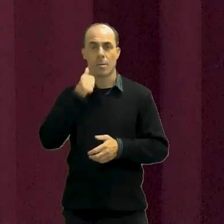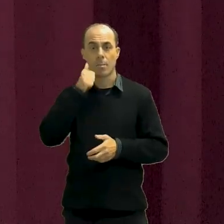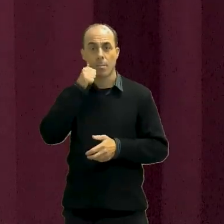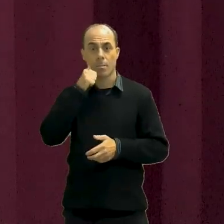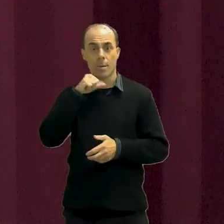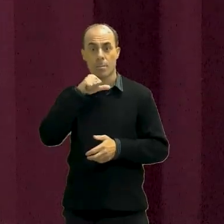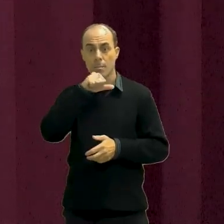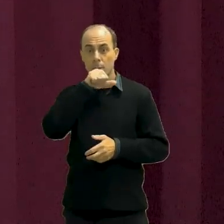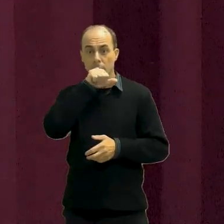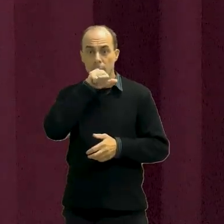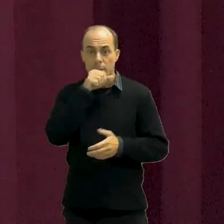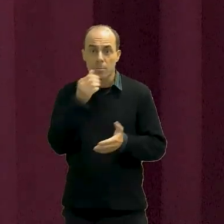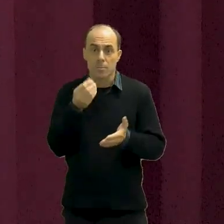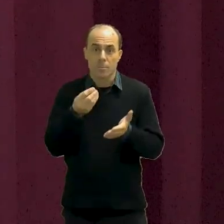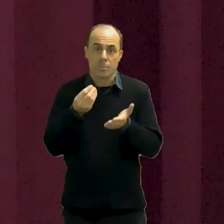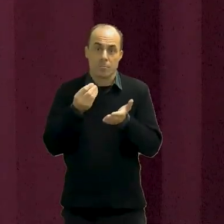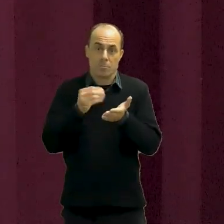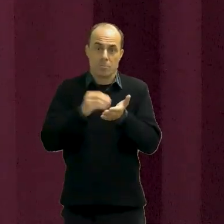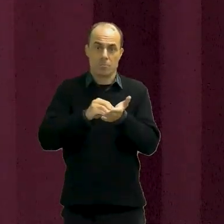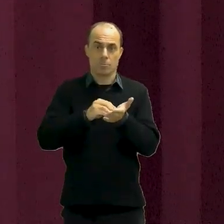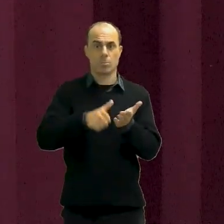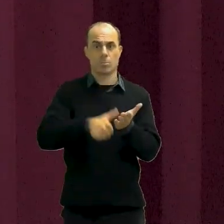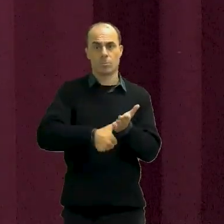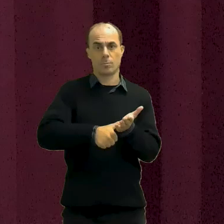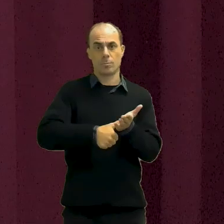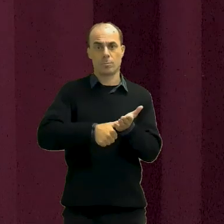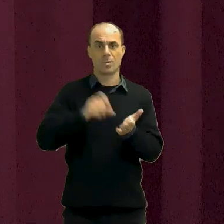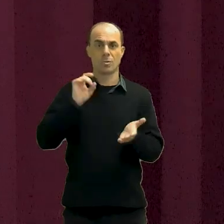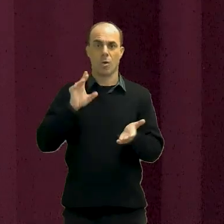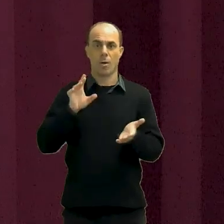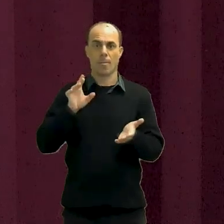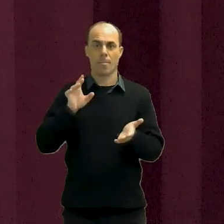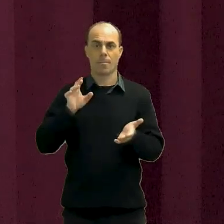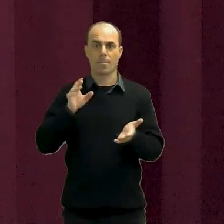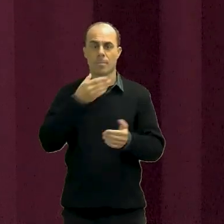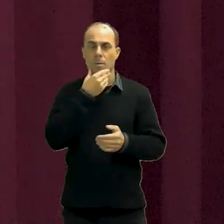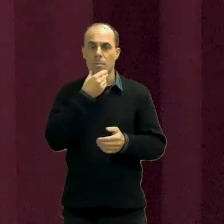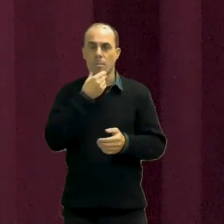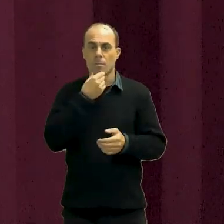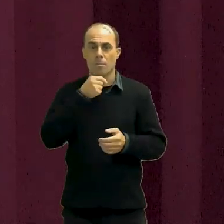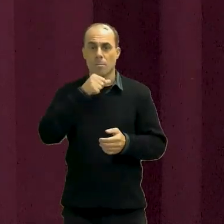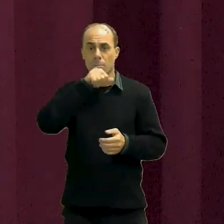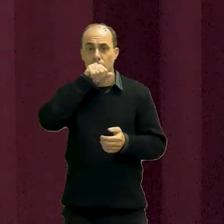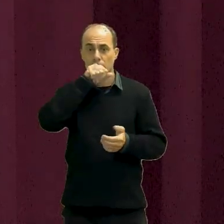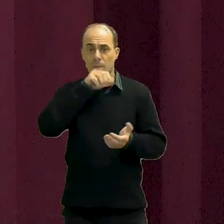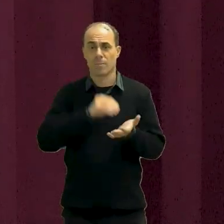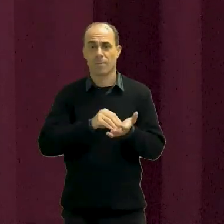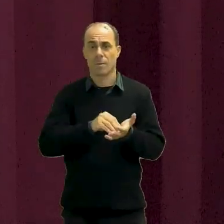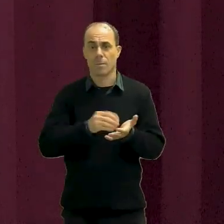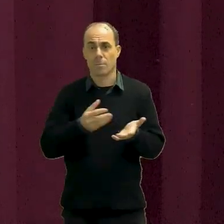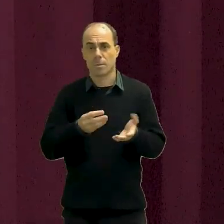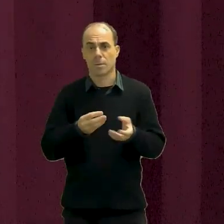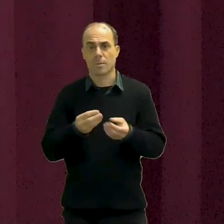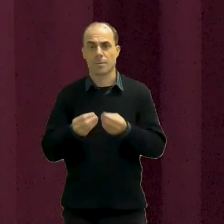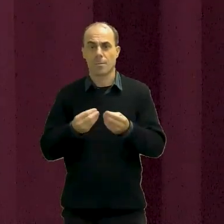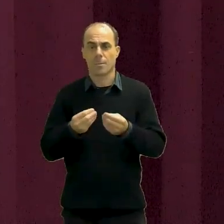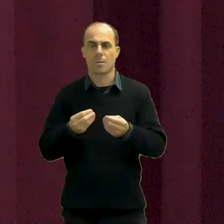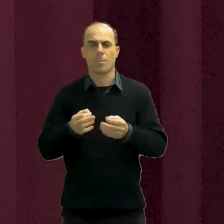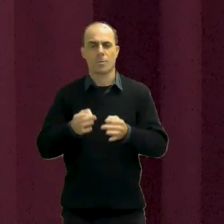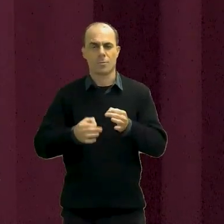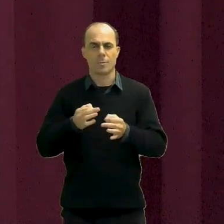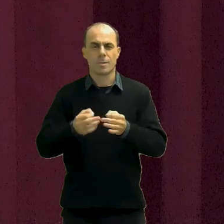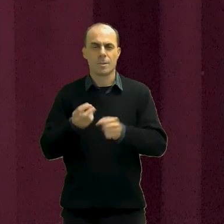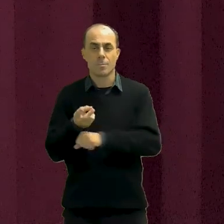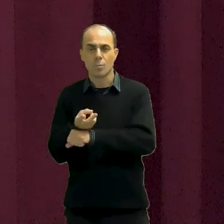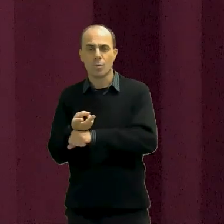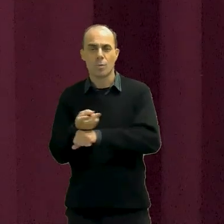possui o pai e a função da promotoria é Levar né buscar esse pai para aquela criança e também nós temos uma